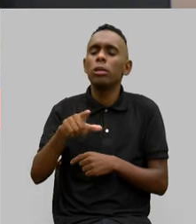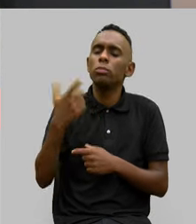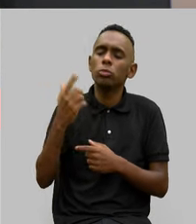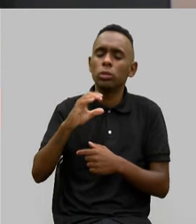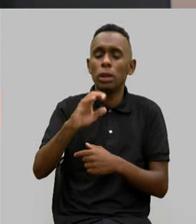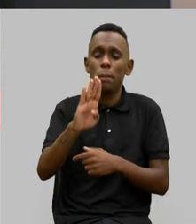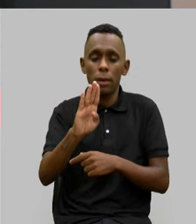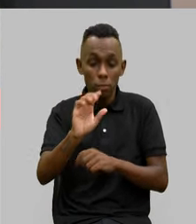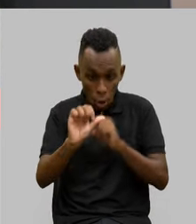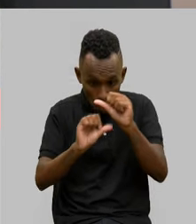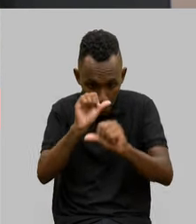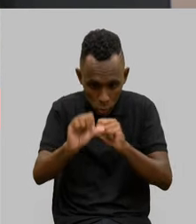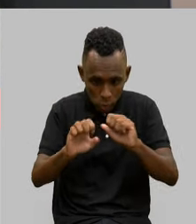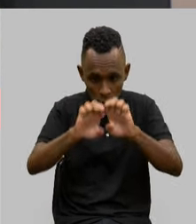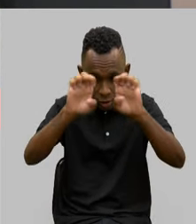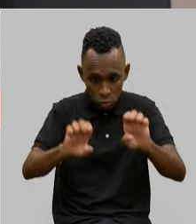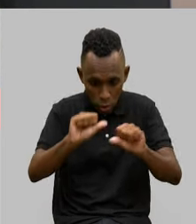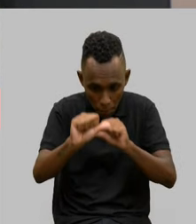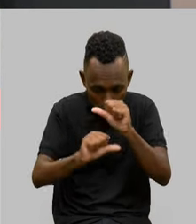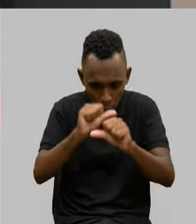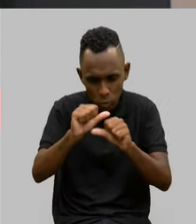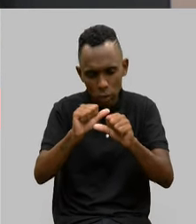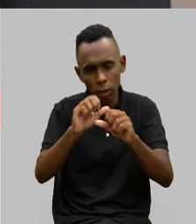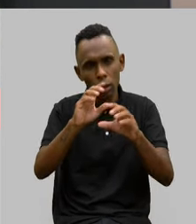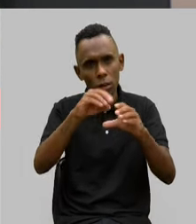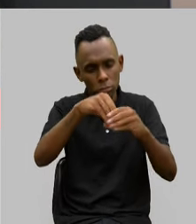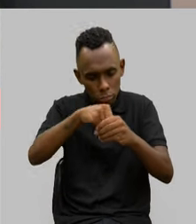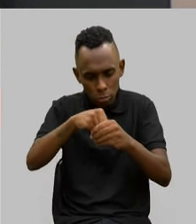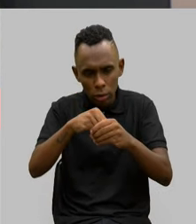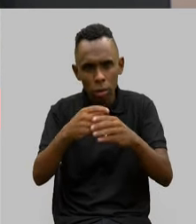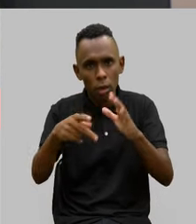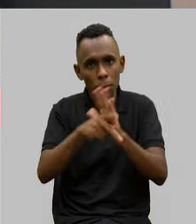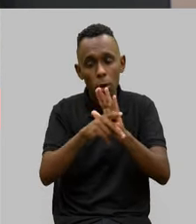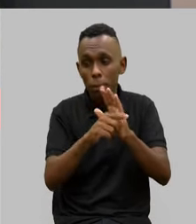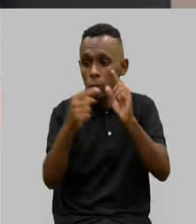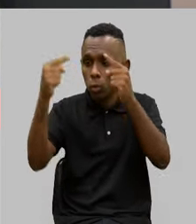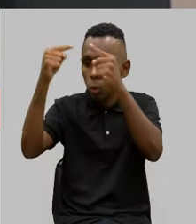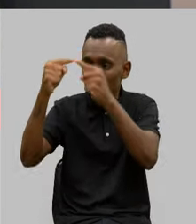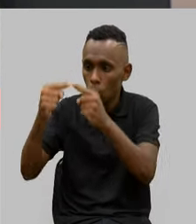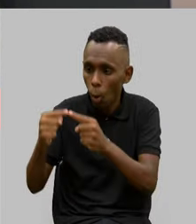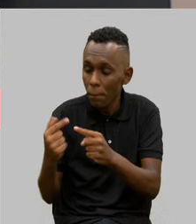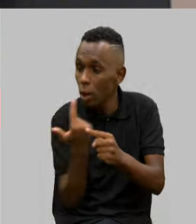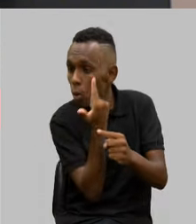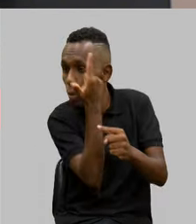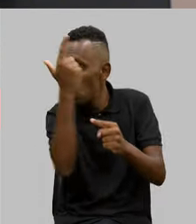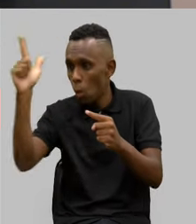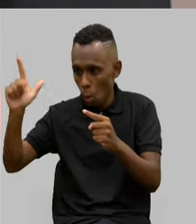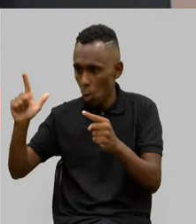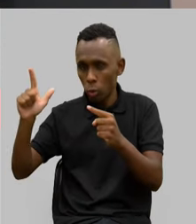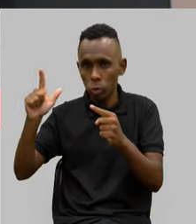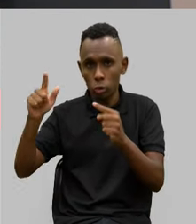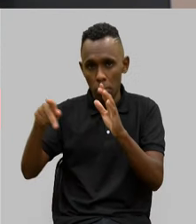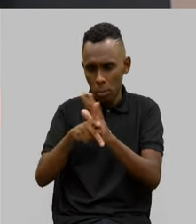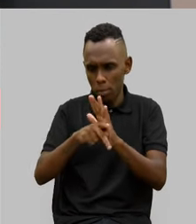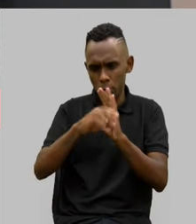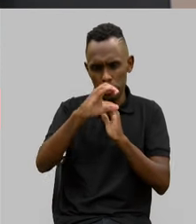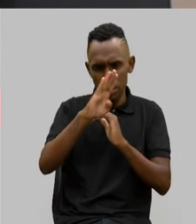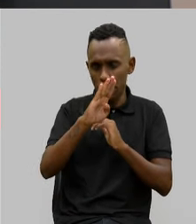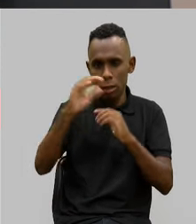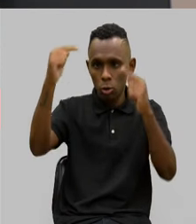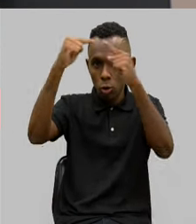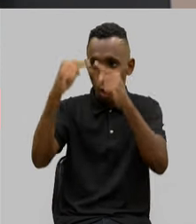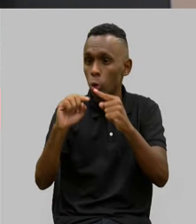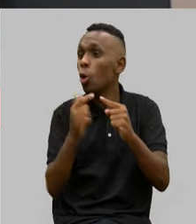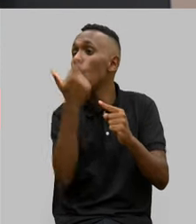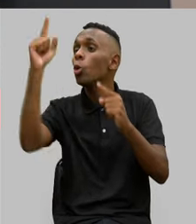modificamos a estrutura dele então ele passou a se ligar em outros receptores que não somente os receptores canabinoides E aí ele